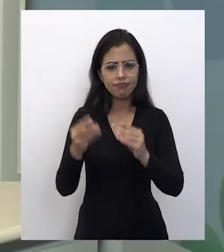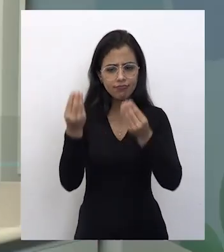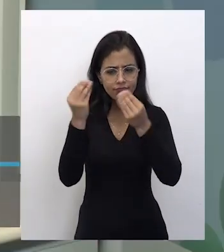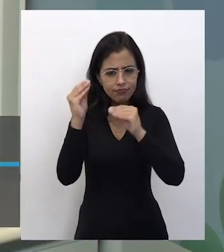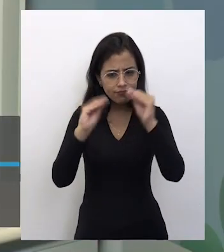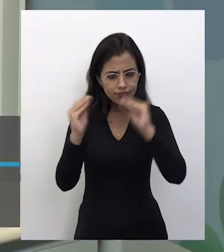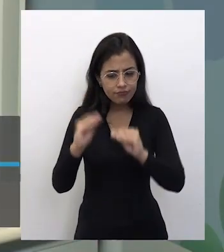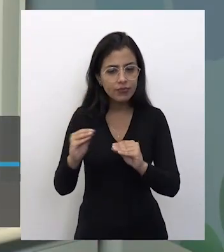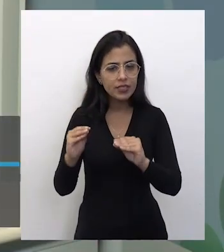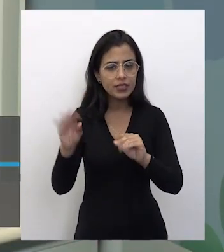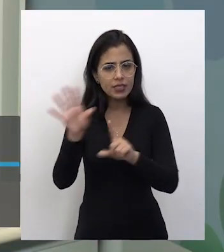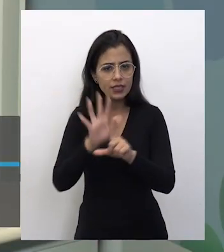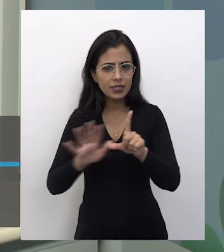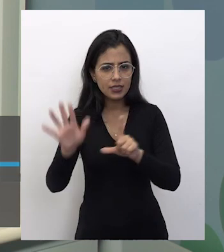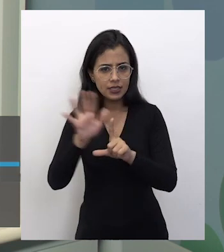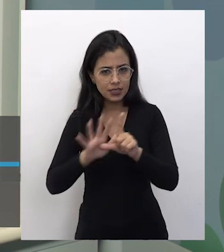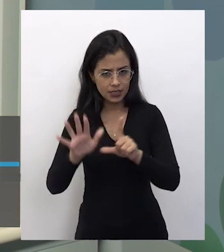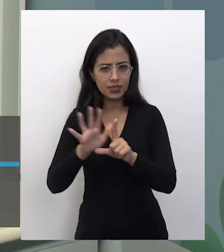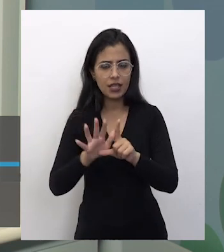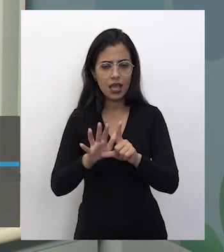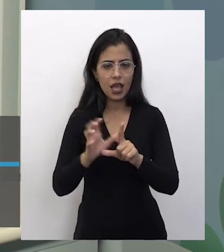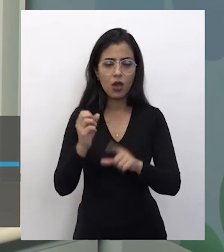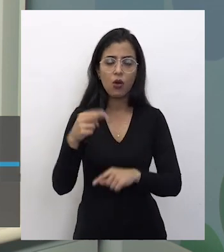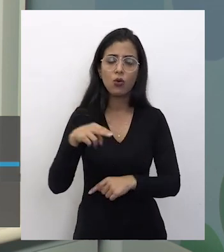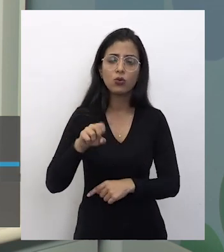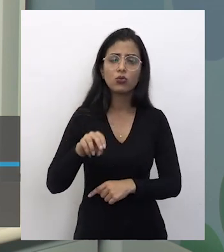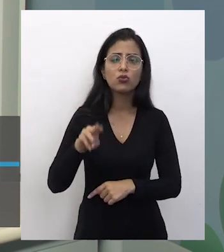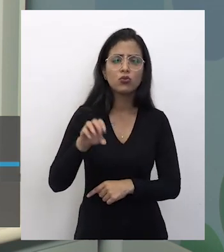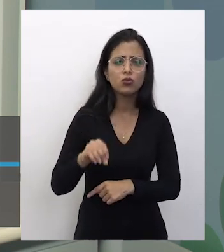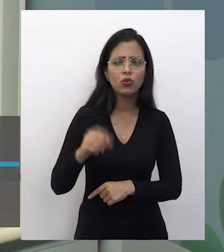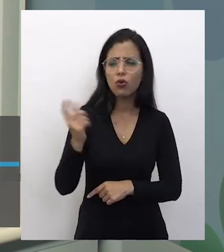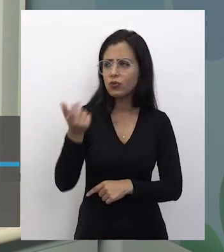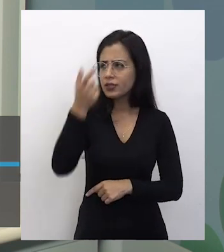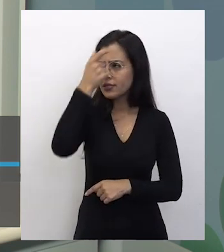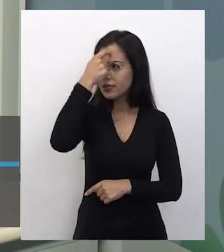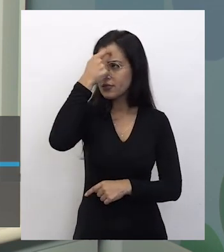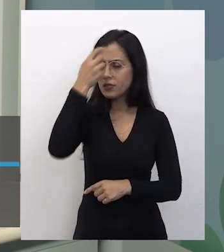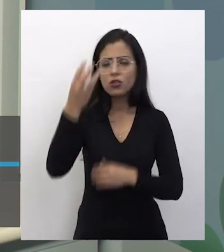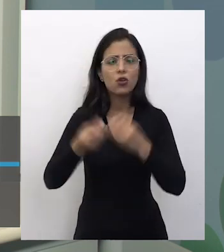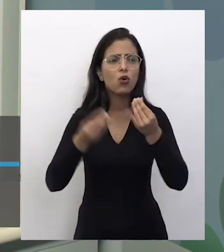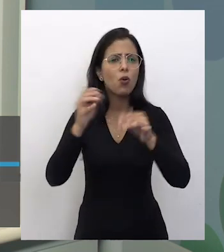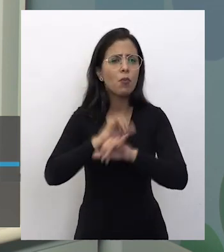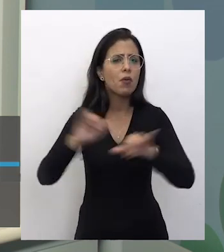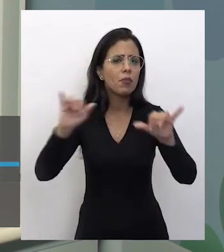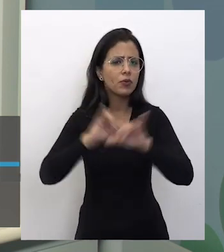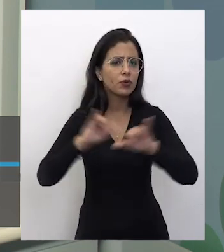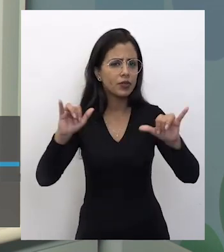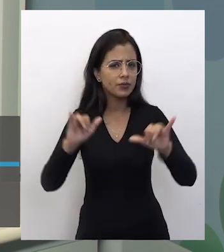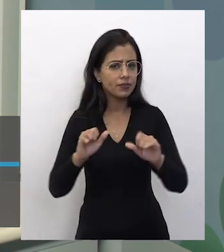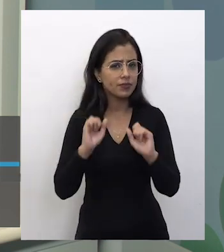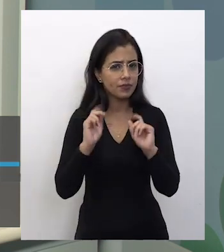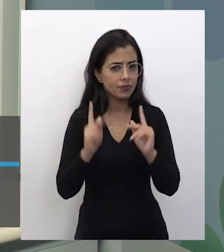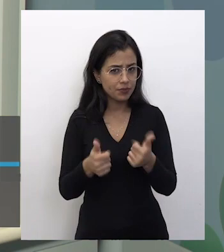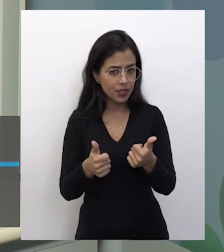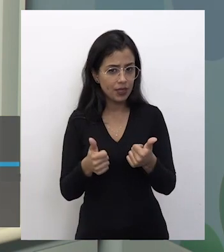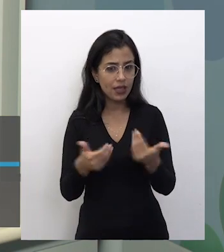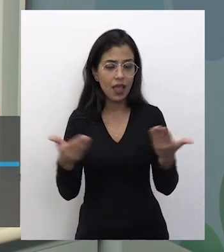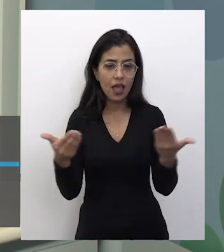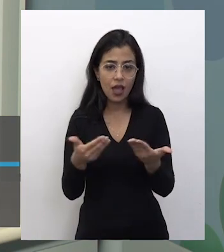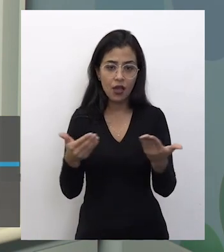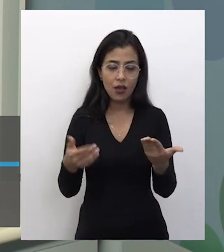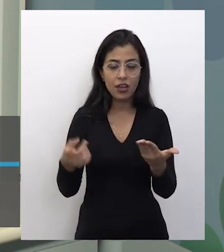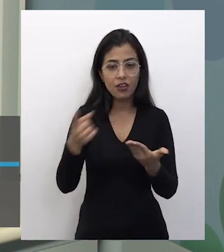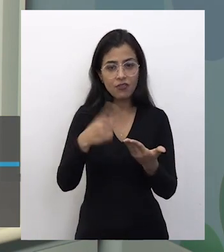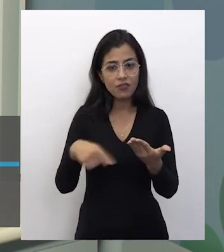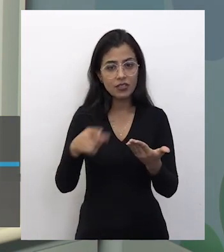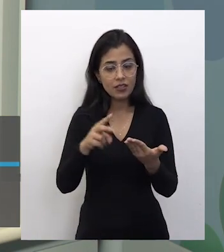desenhos, pense nesse contexto do consumo consciente. Como seria uma campanha publicitária de consumo consciente? Tudo bem? Agora vocês também, deixo aí